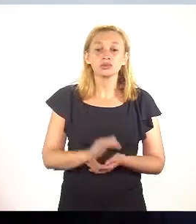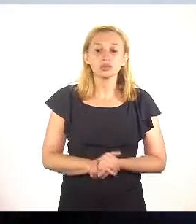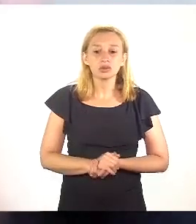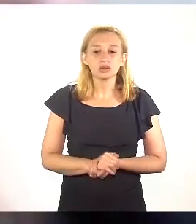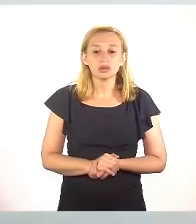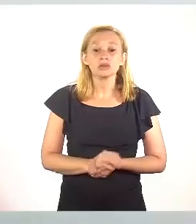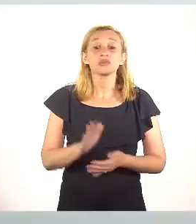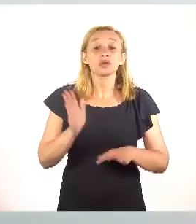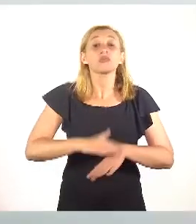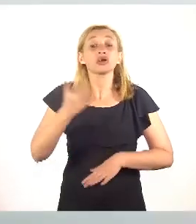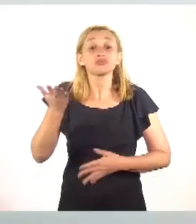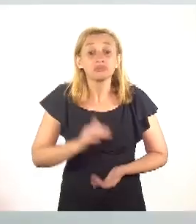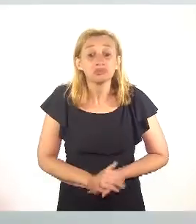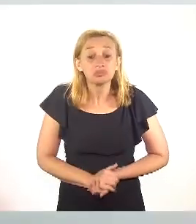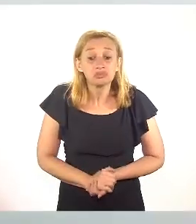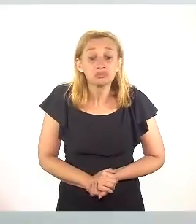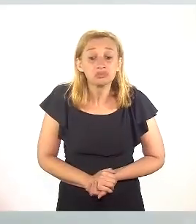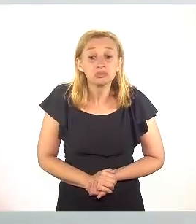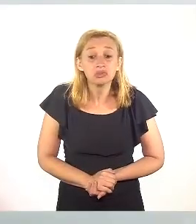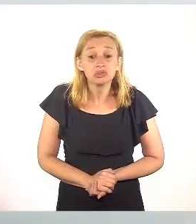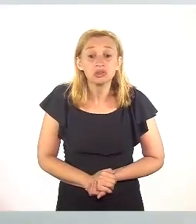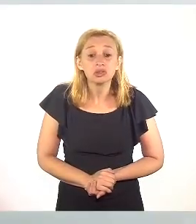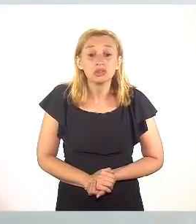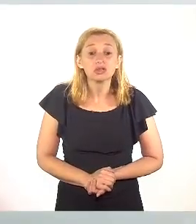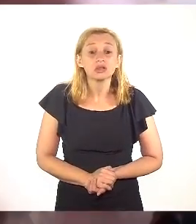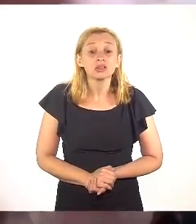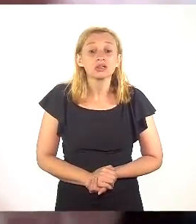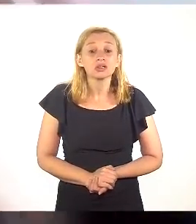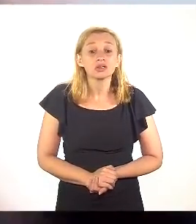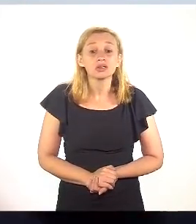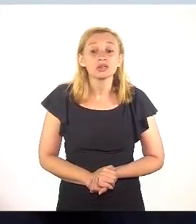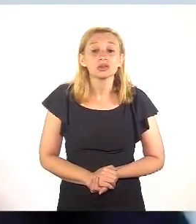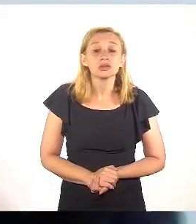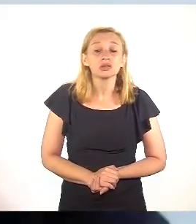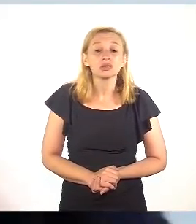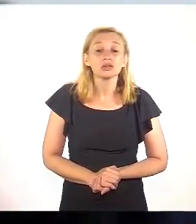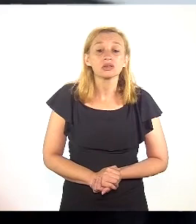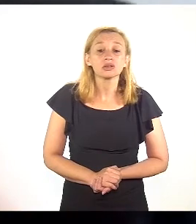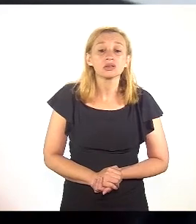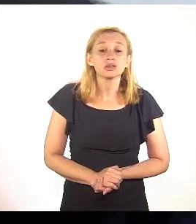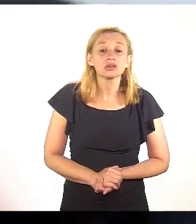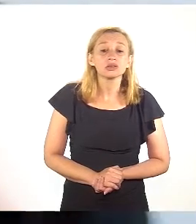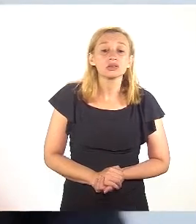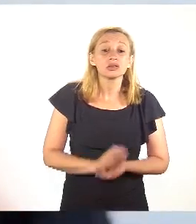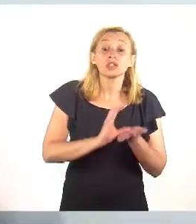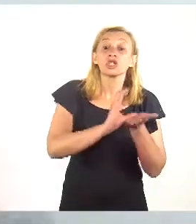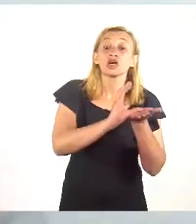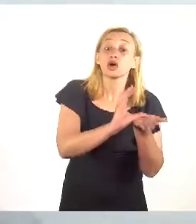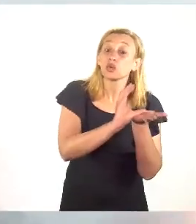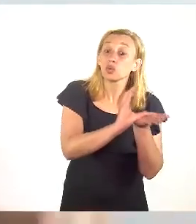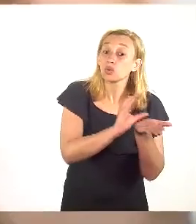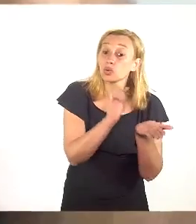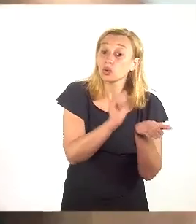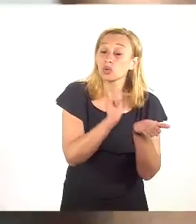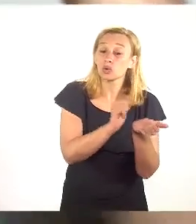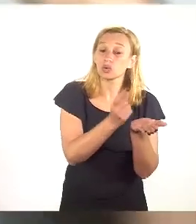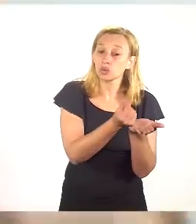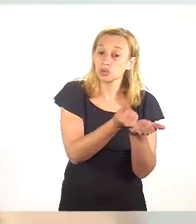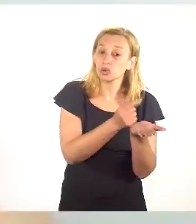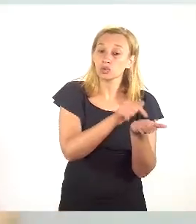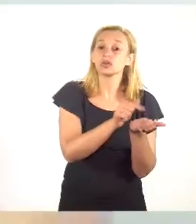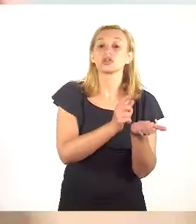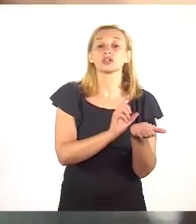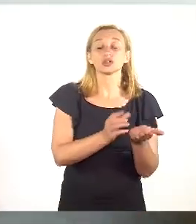E que mais? Que recursos que derivam... E recursos oriundam que entram no orçamento